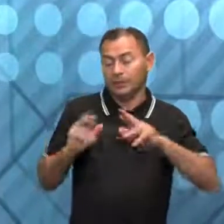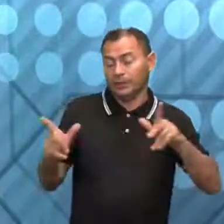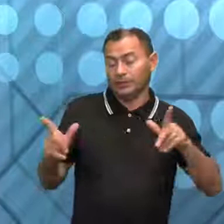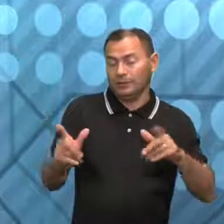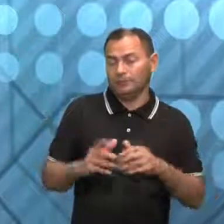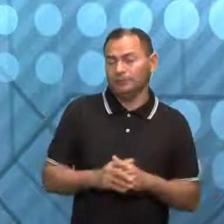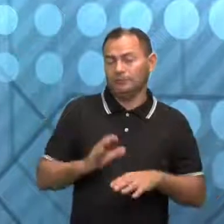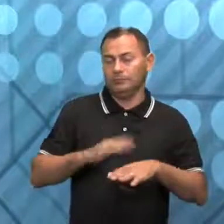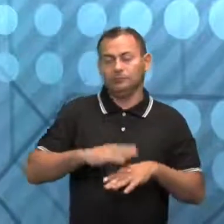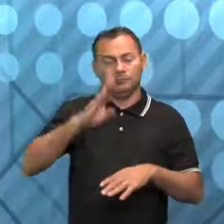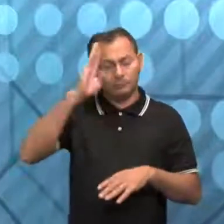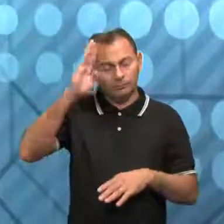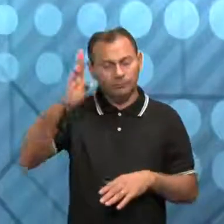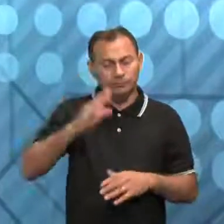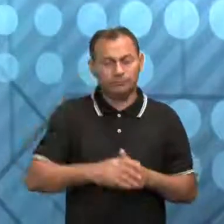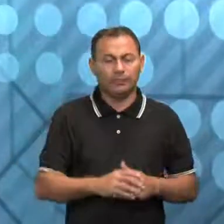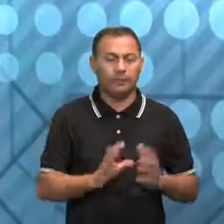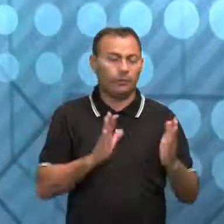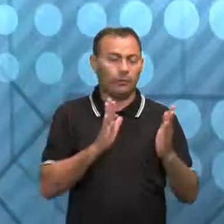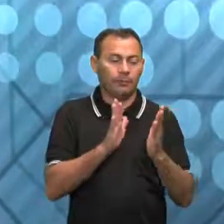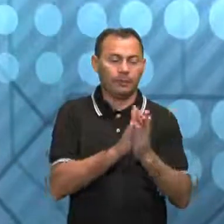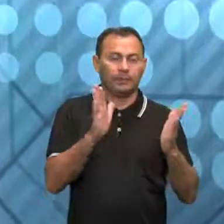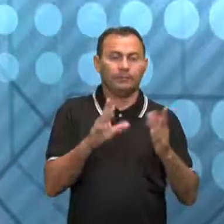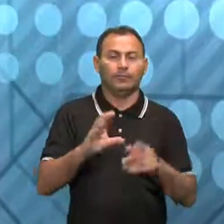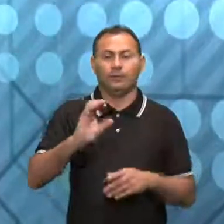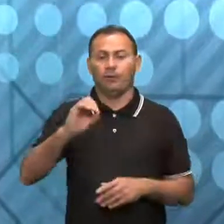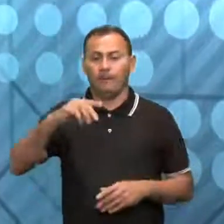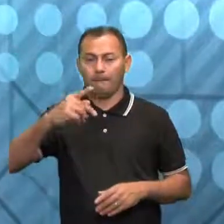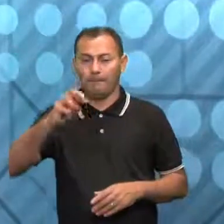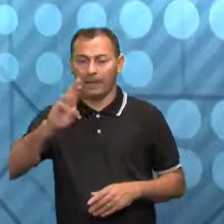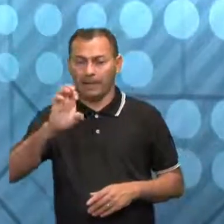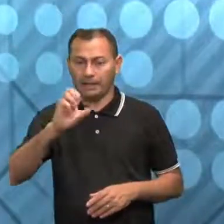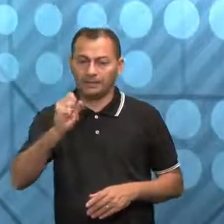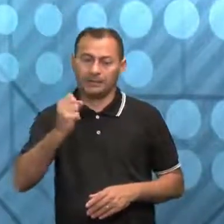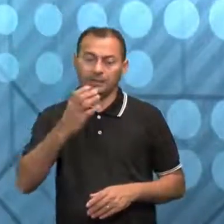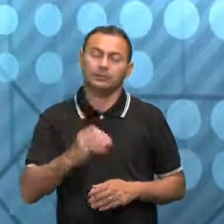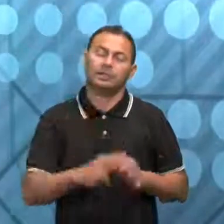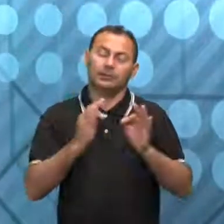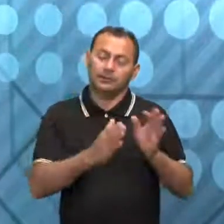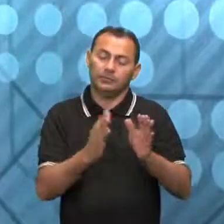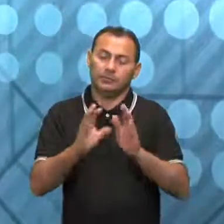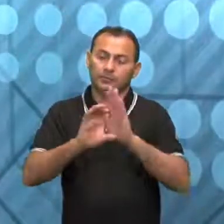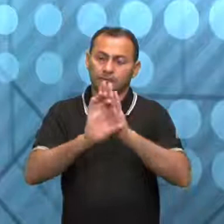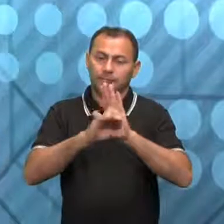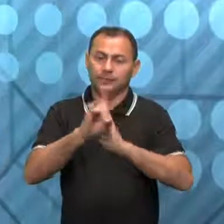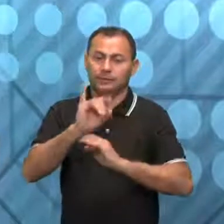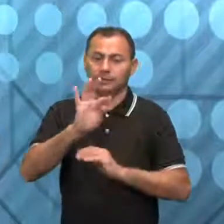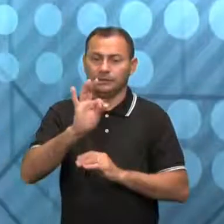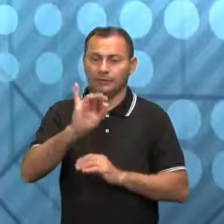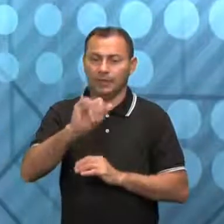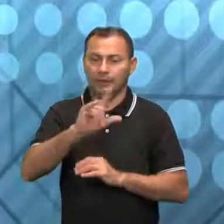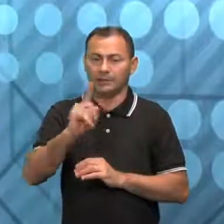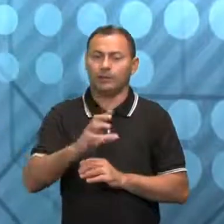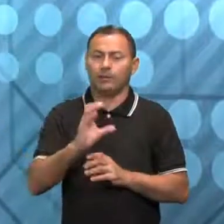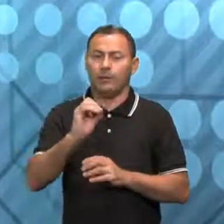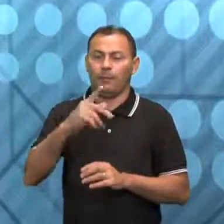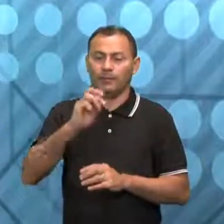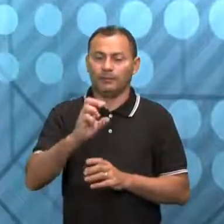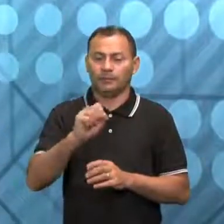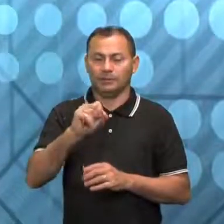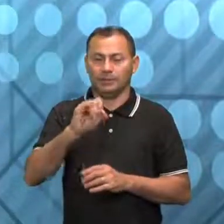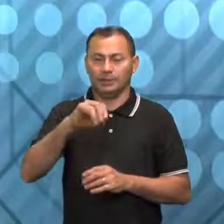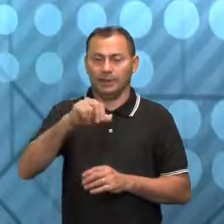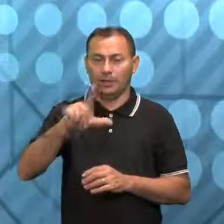diferença mais fundamental entre compactação e compressão de sinais, e assim a gente finaliza esse conceito de digitalização e compressão de